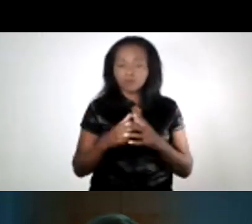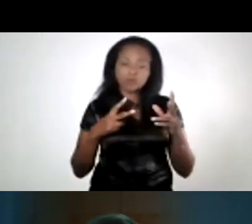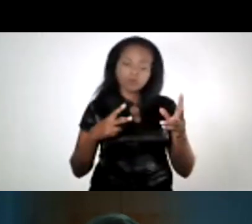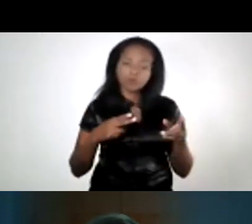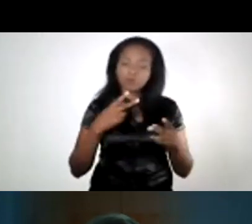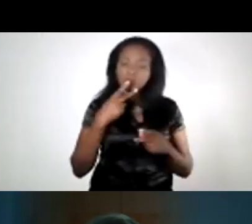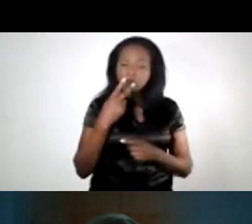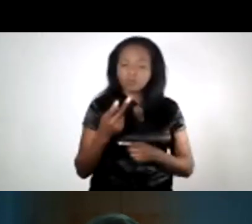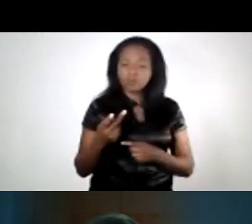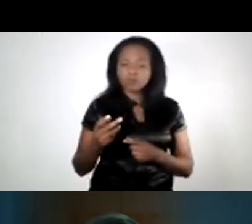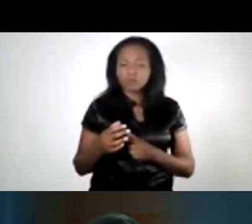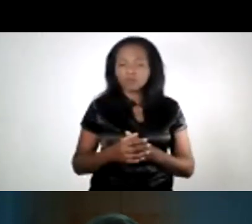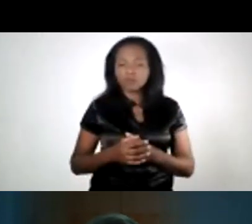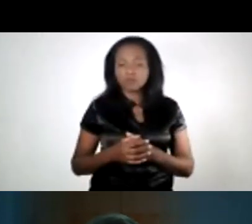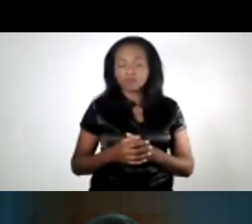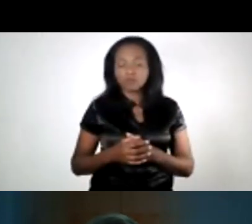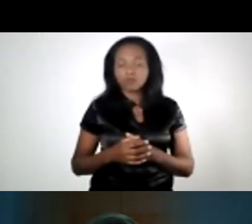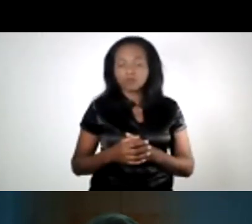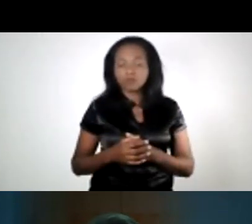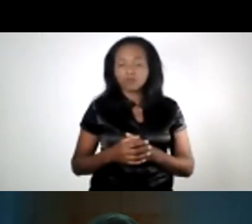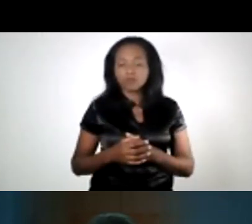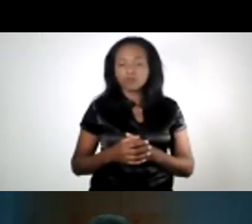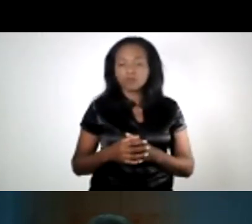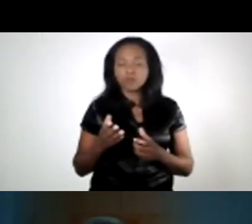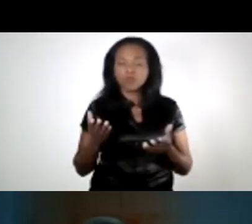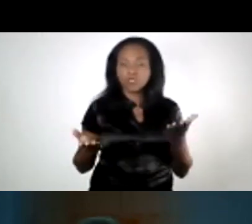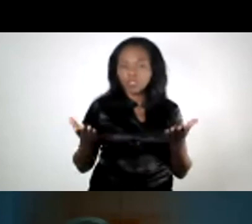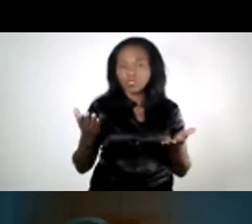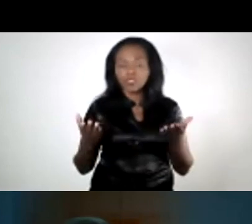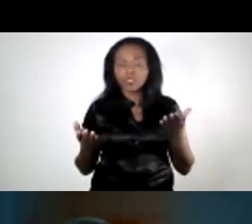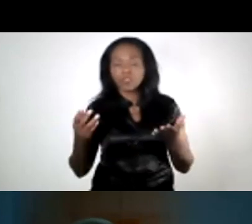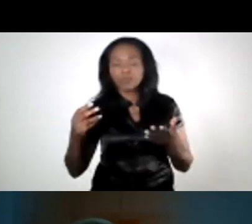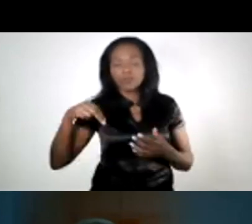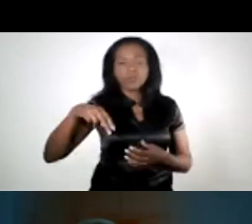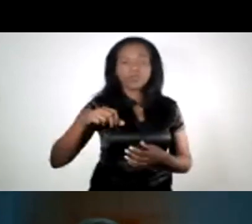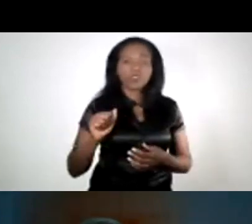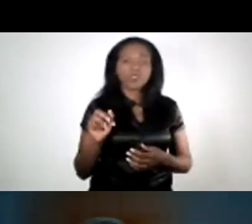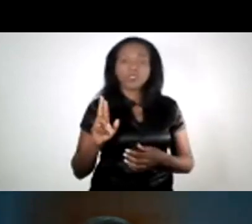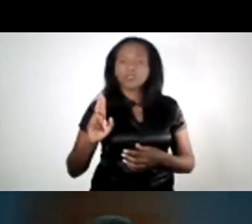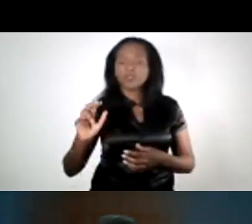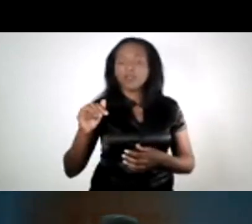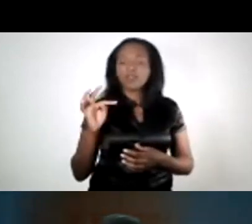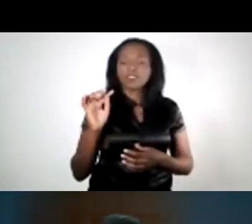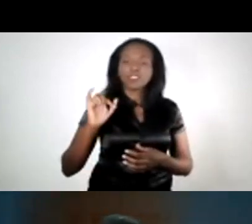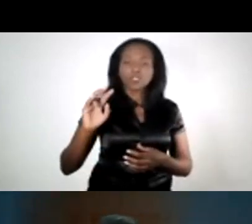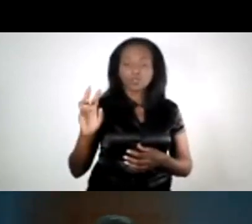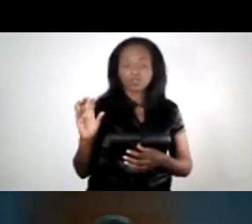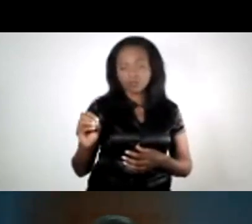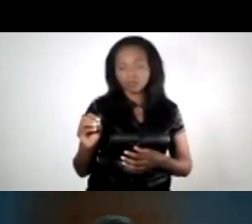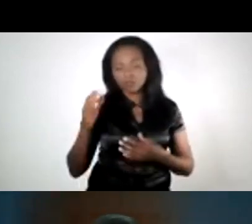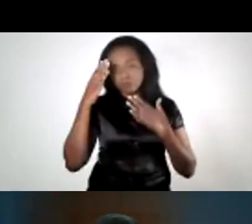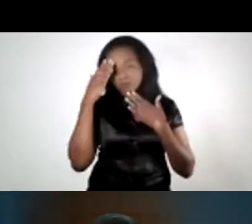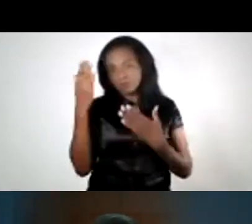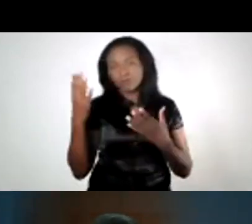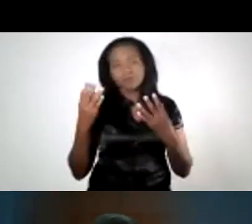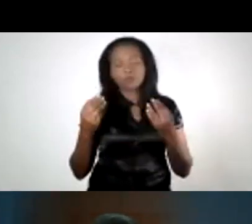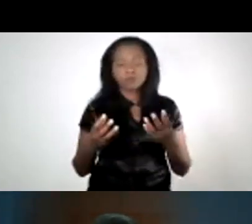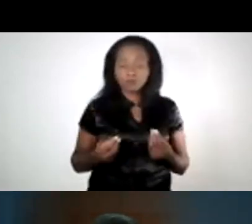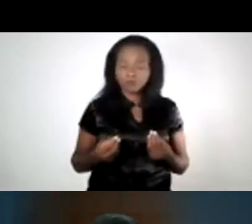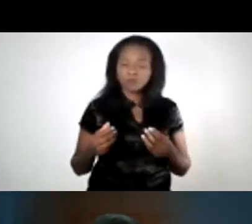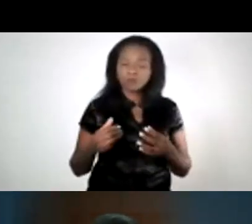Essa questão do equilíbrio das narrativas. Então, assim, agradeço muito por esse momento, agradeço